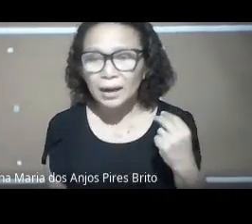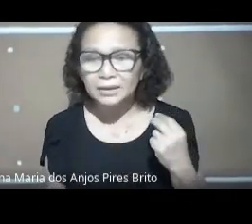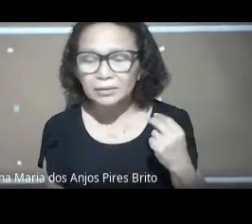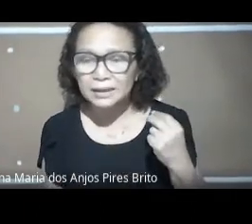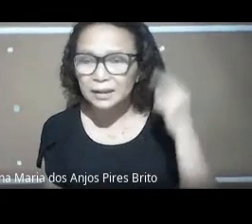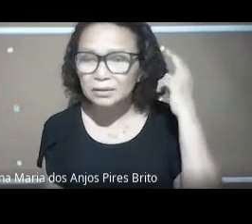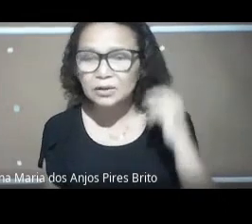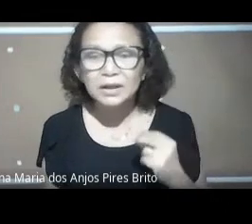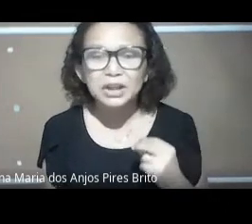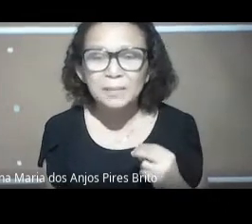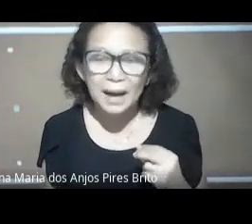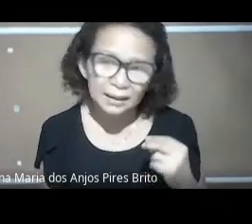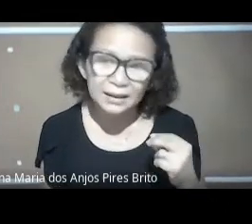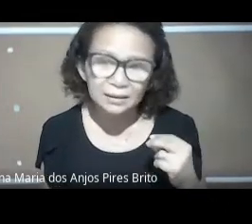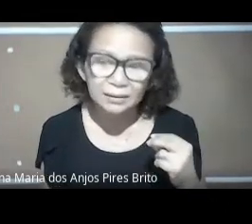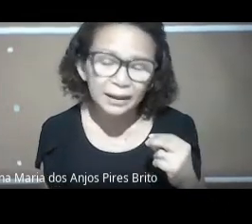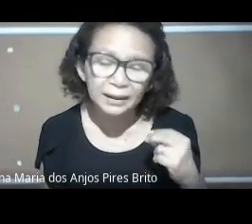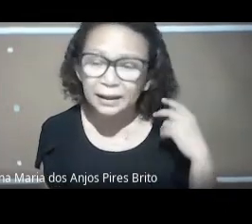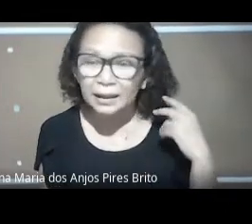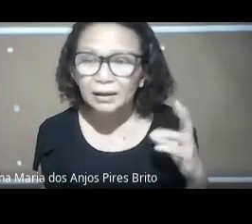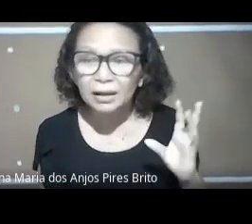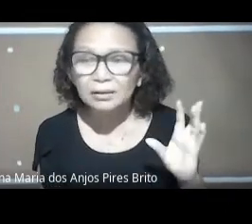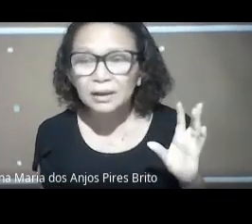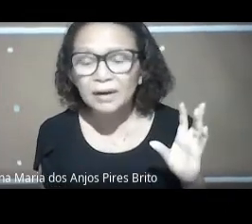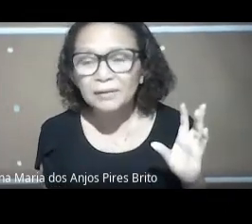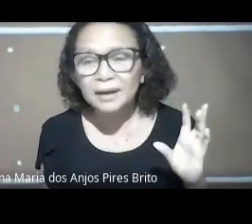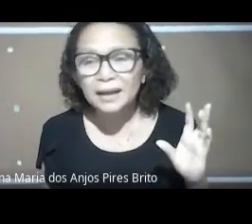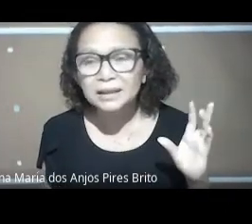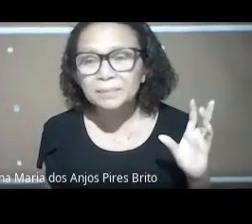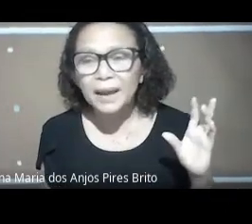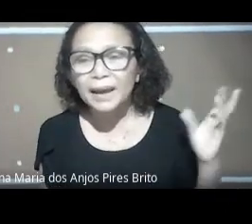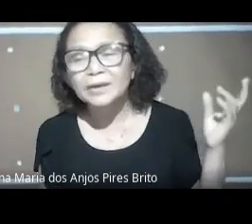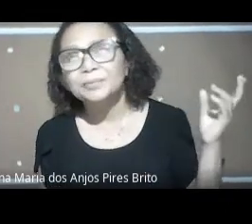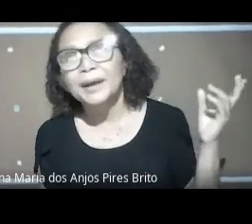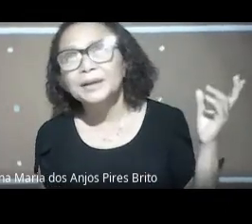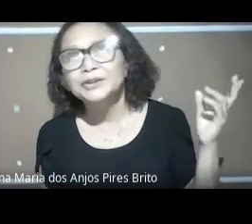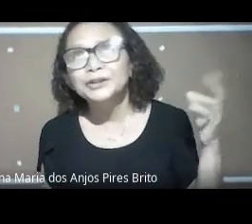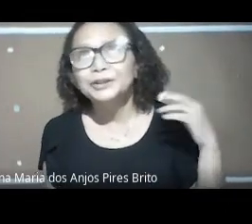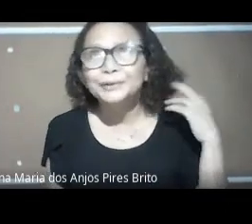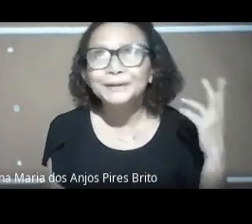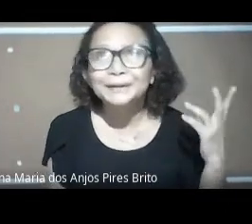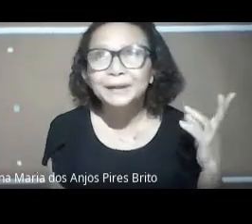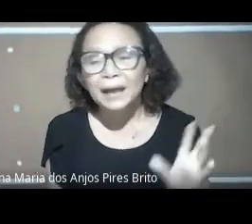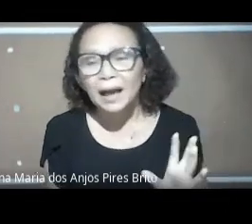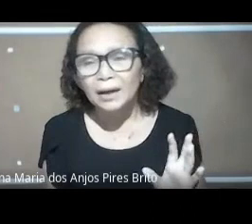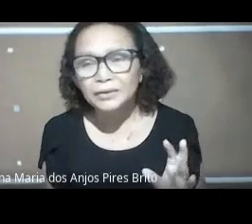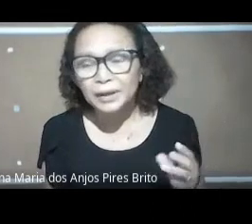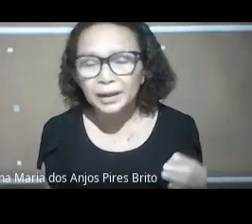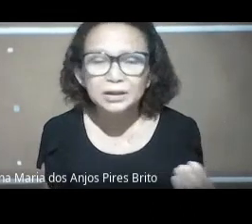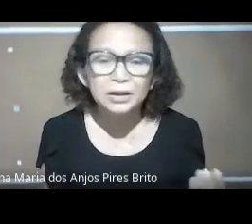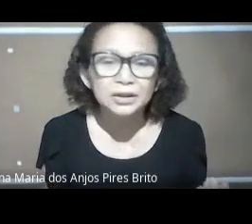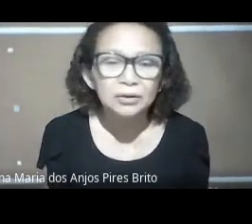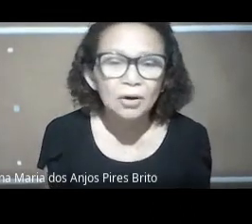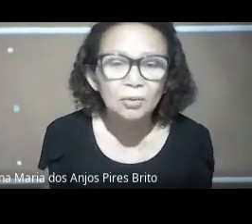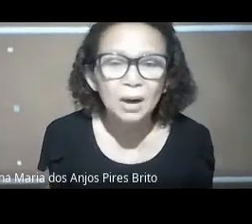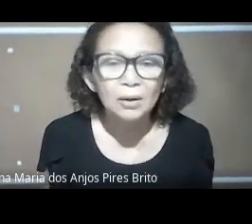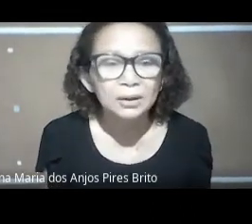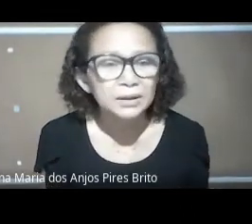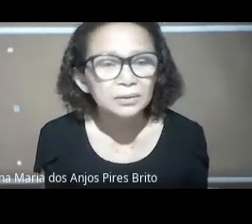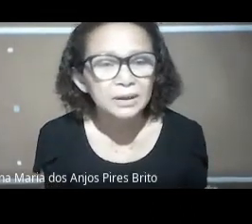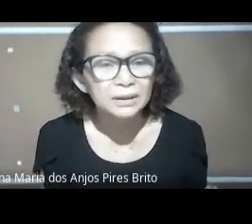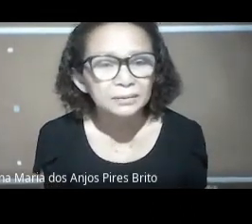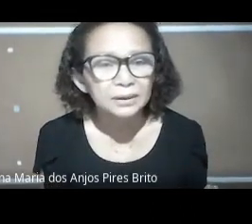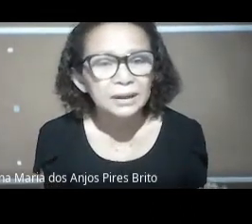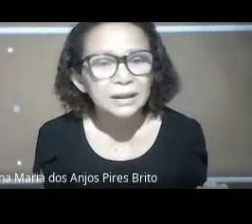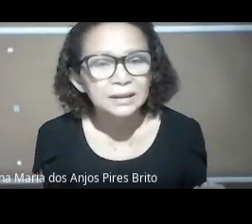toda e qualquer situação, isso vai chamar a atenção dele. Então, ele nunca vai ficar disperso, perdido, assim, a não ser que ele esteja com alguma